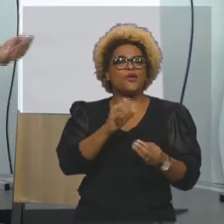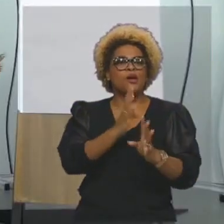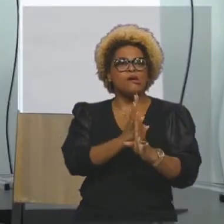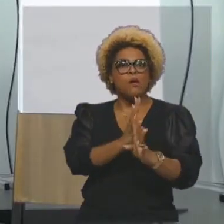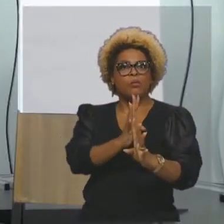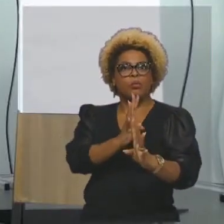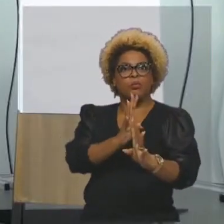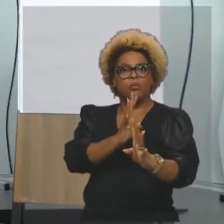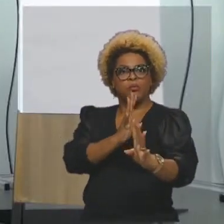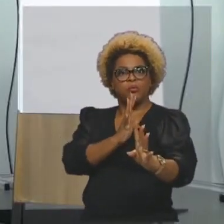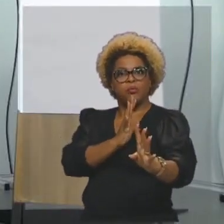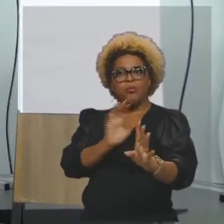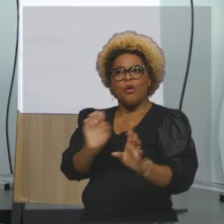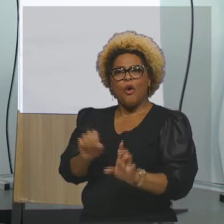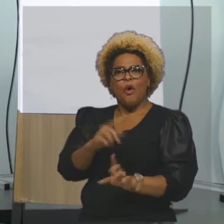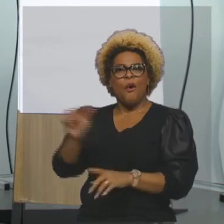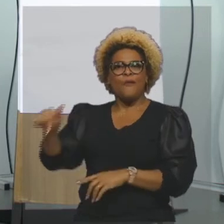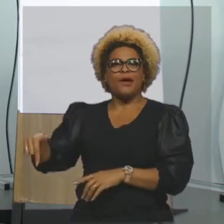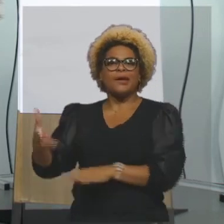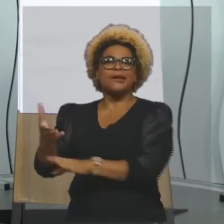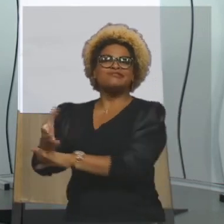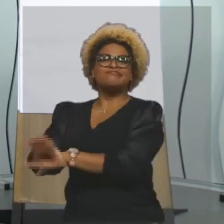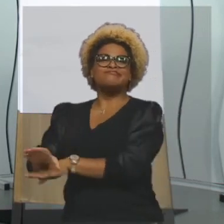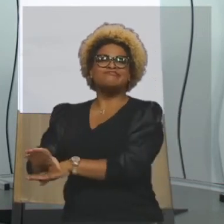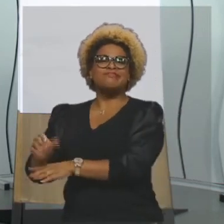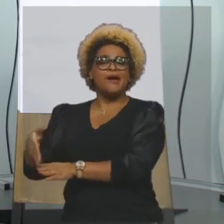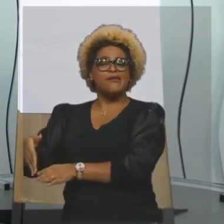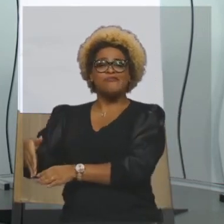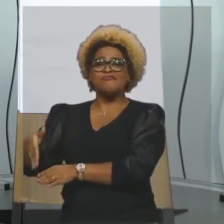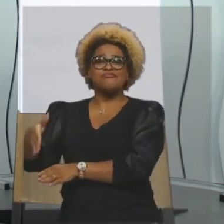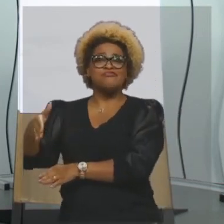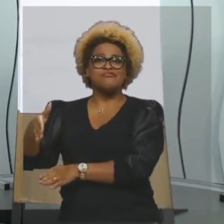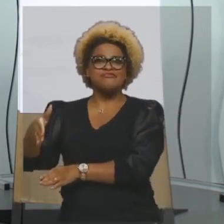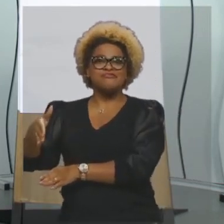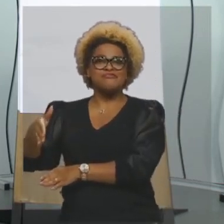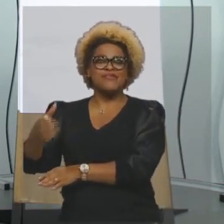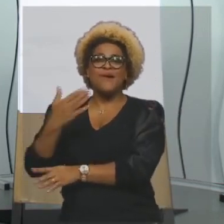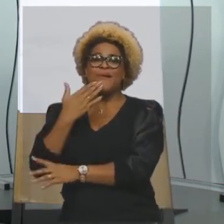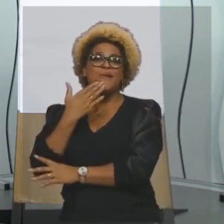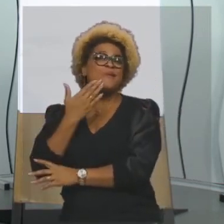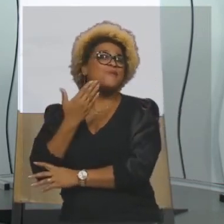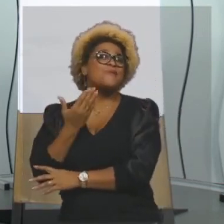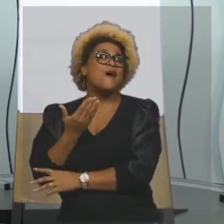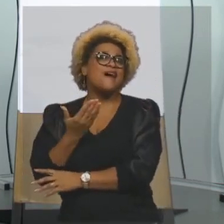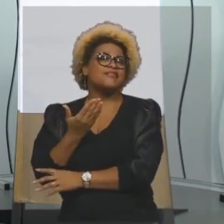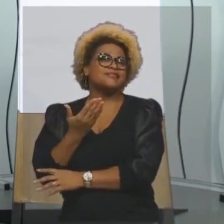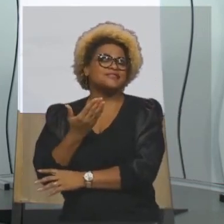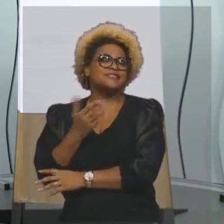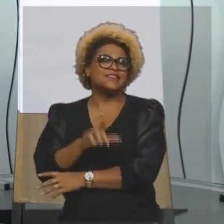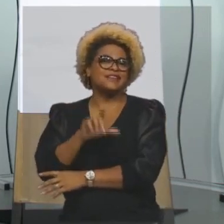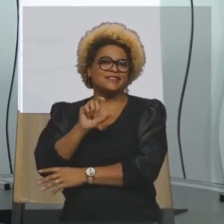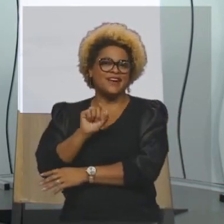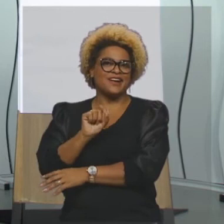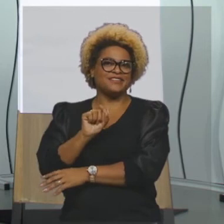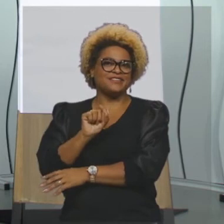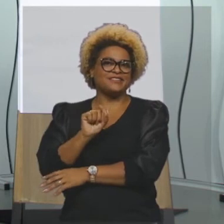passar e pagar, ou vai preferir passar por um caixa que não tem ninguém ali naquele momento? Está só o operador de caixa lá sentado, quietinho, esperando